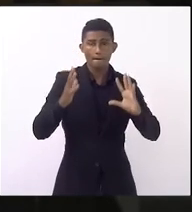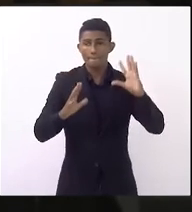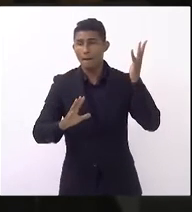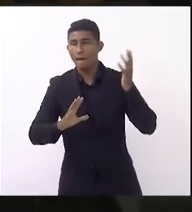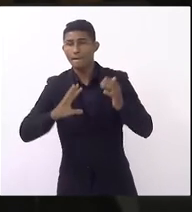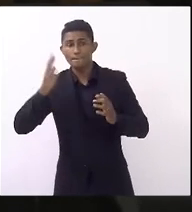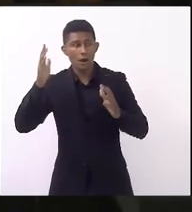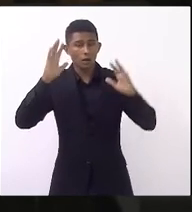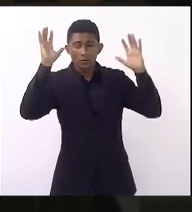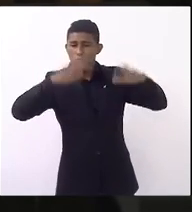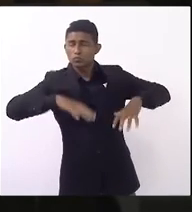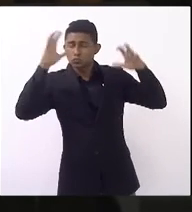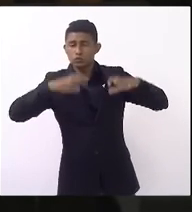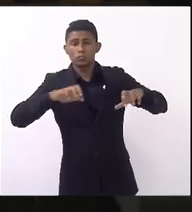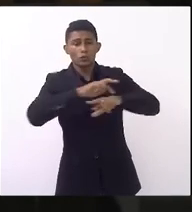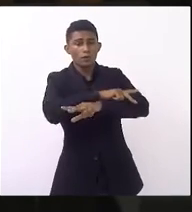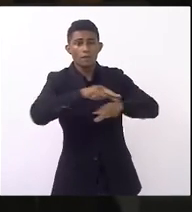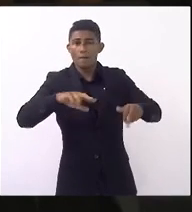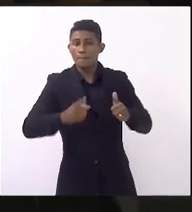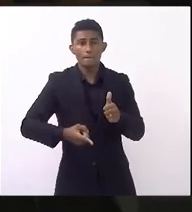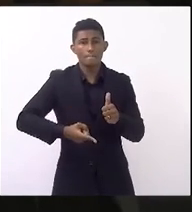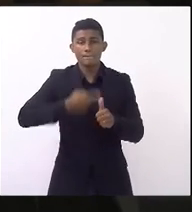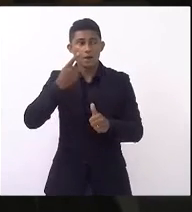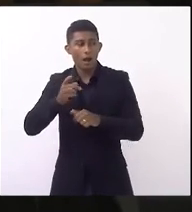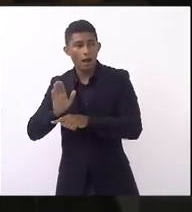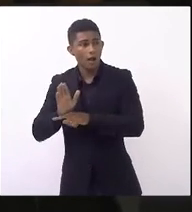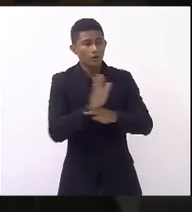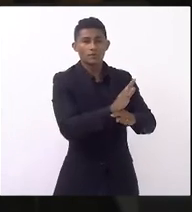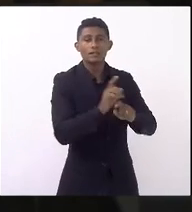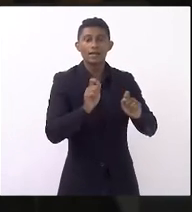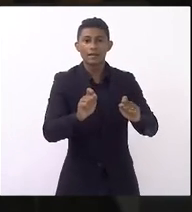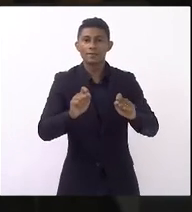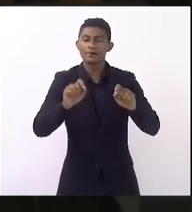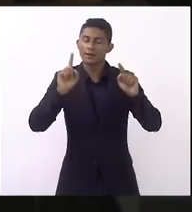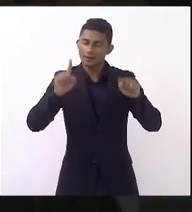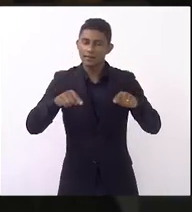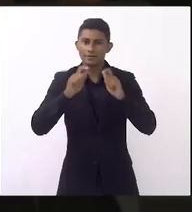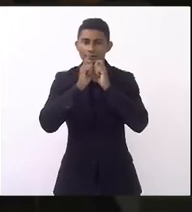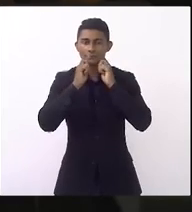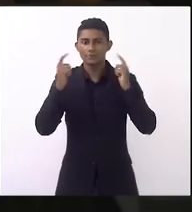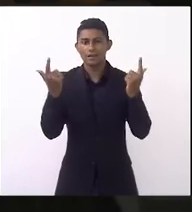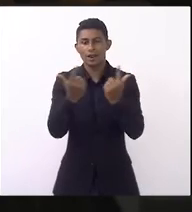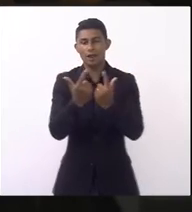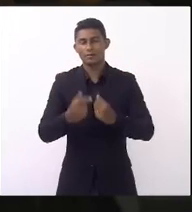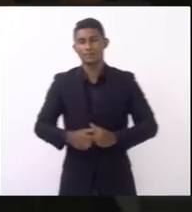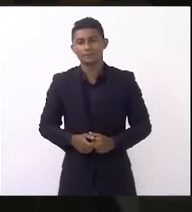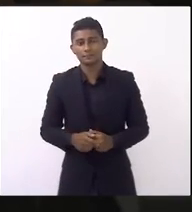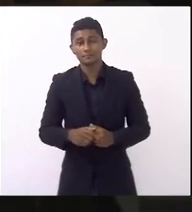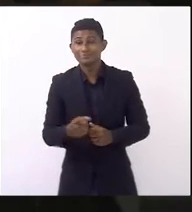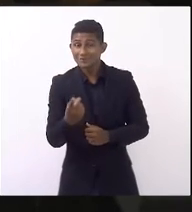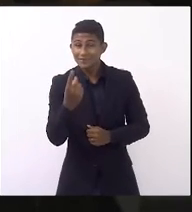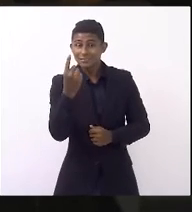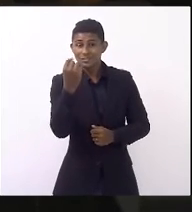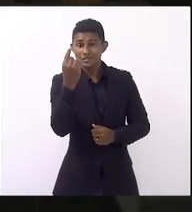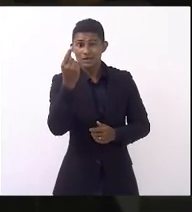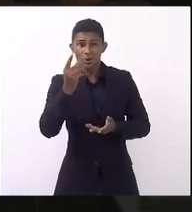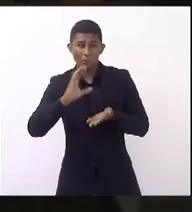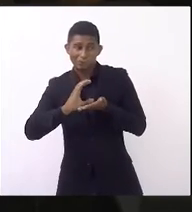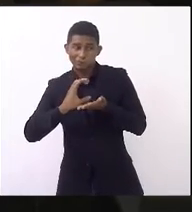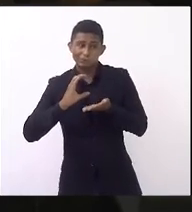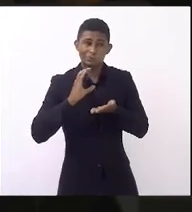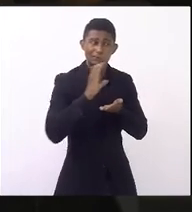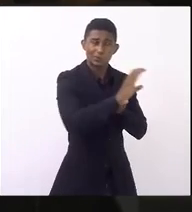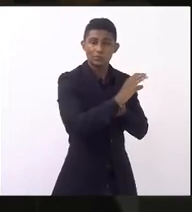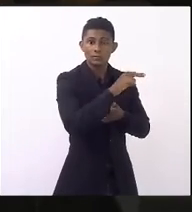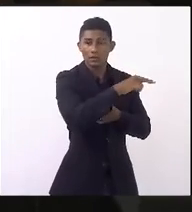socorre é a Assembleia Legislativa. Dinheiro limpo para o prefeito definir onde